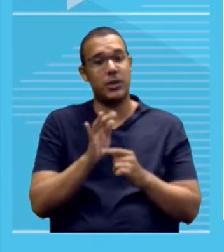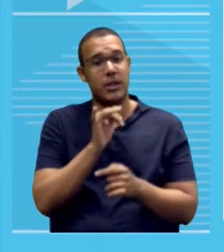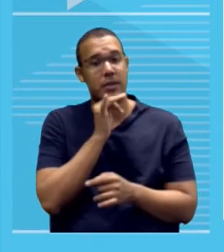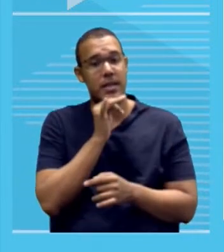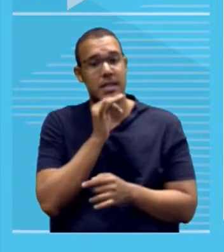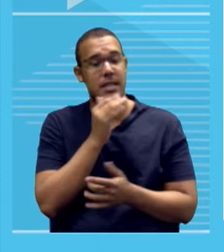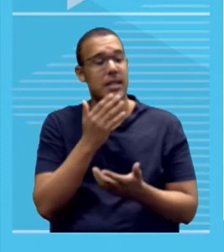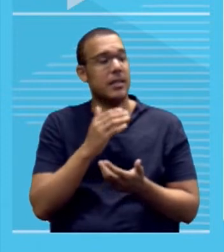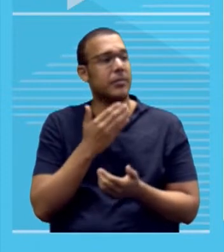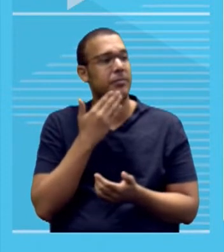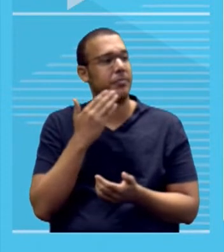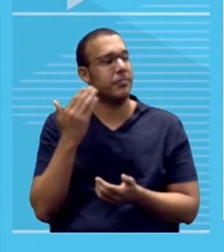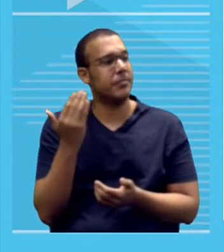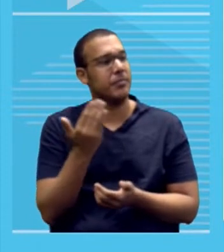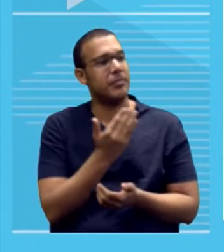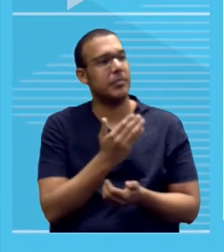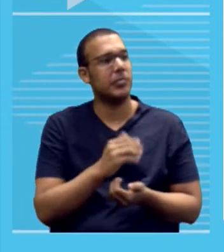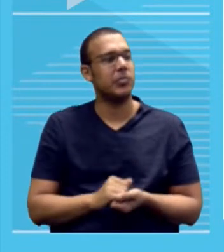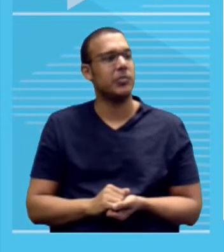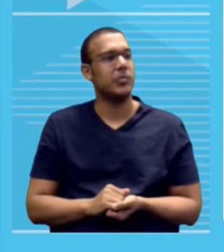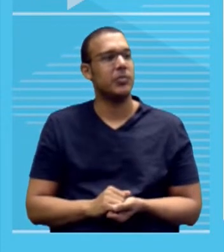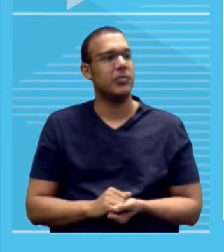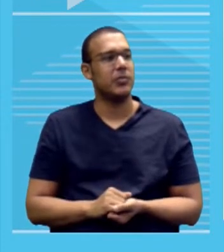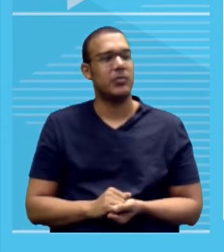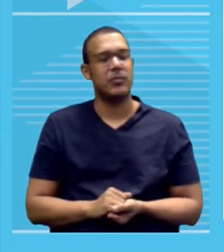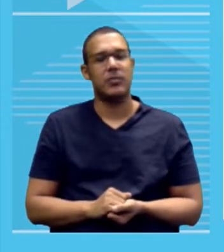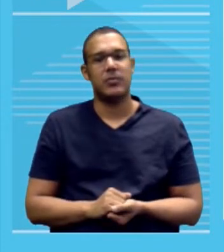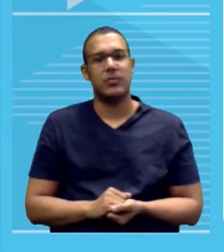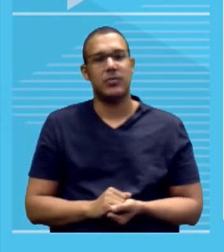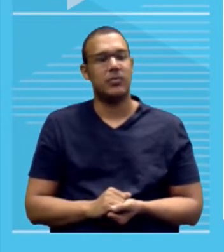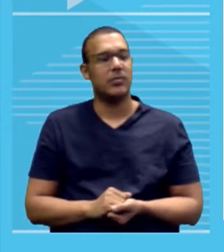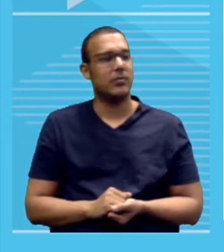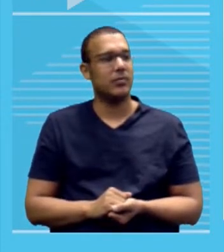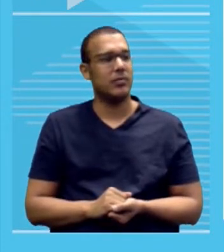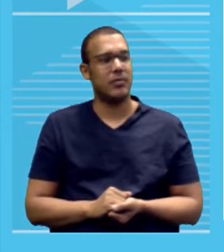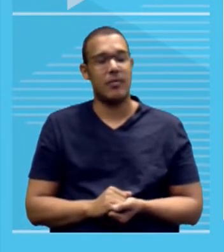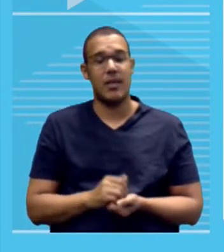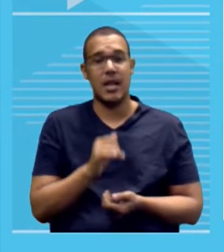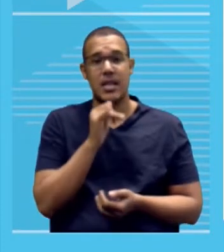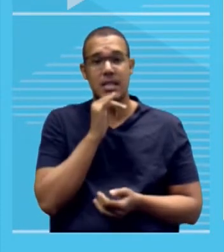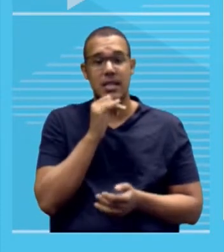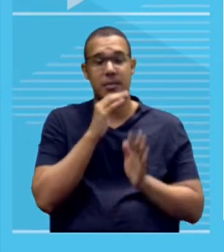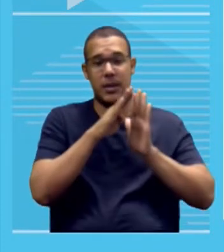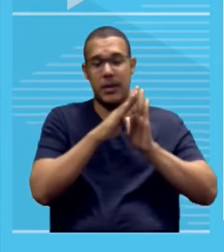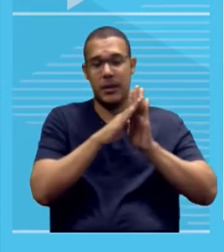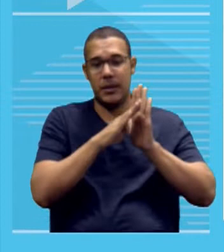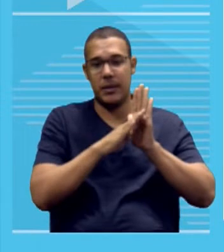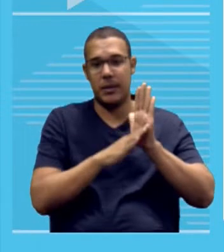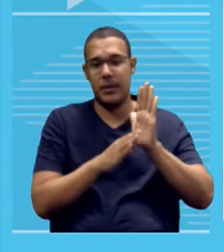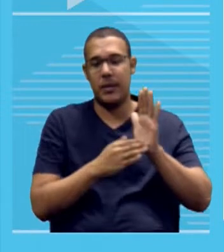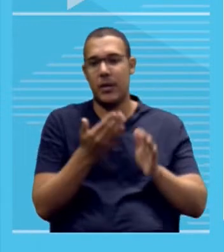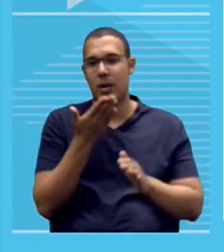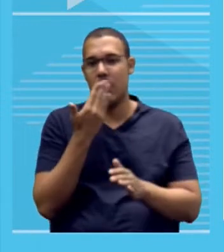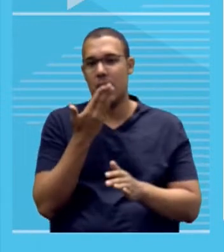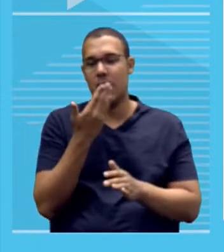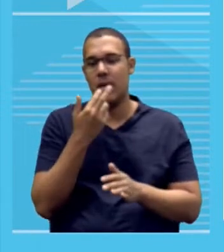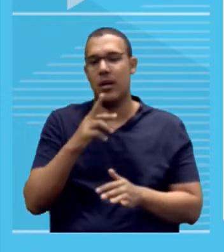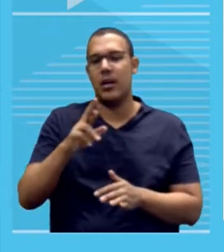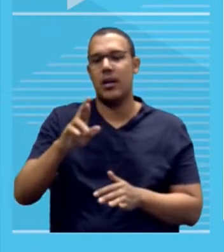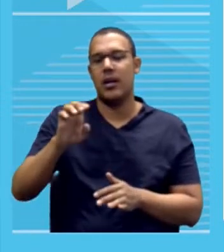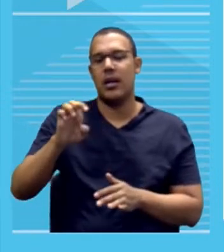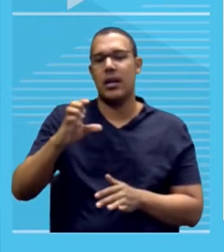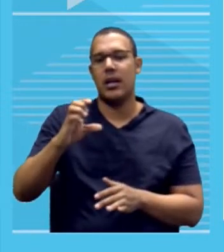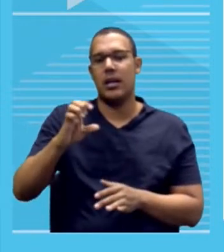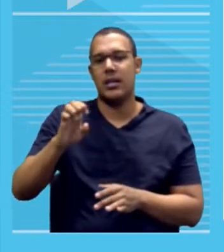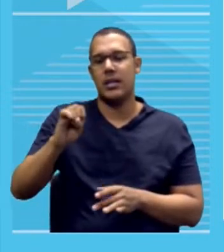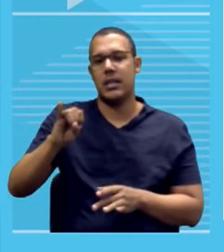olhadinha sobre características o exemplo que eu trouxe foi o exemplo da receita professor se a gente pensa em receita é que a gente pode